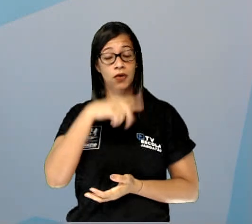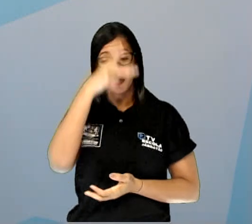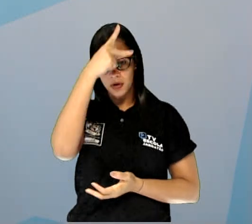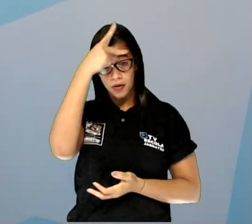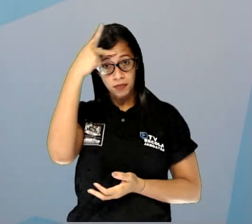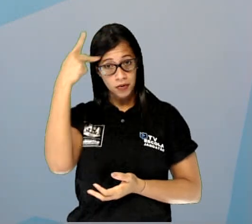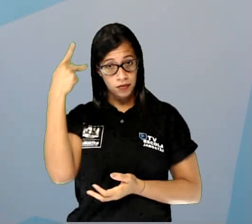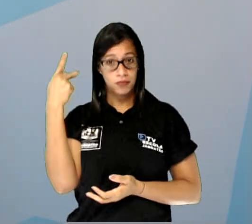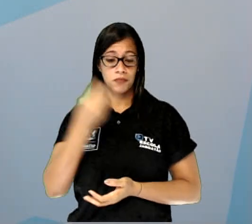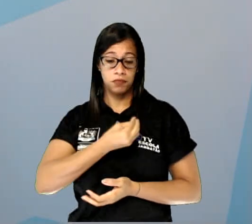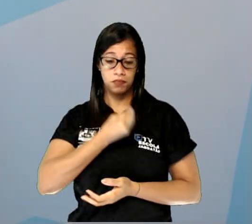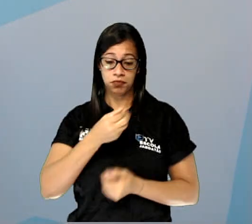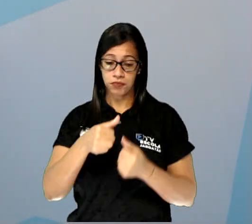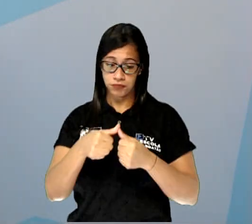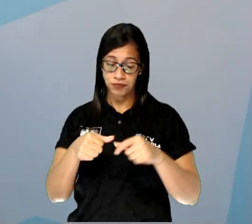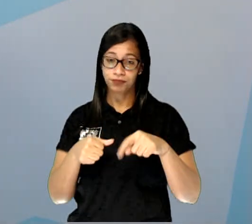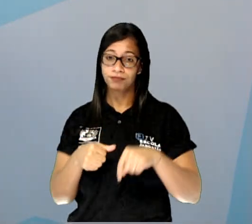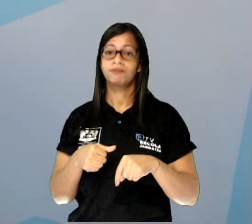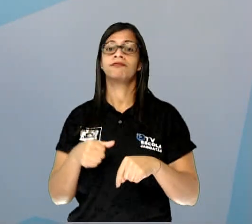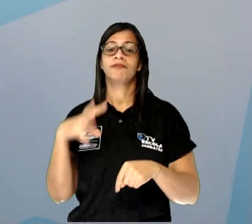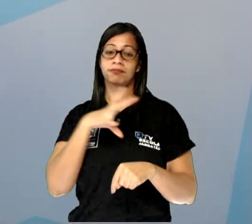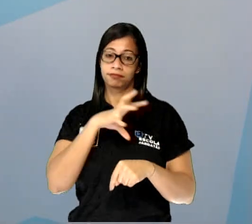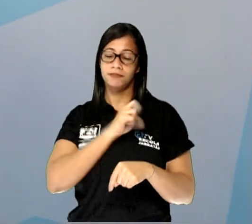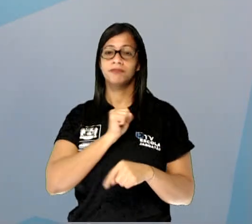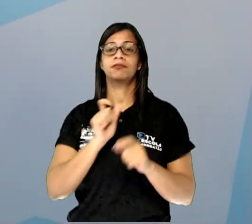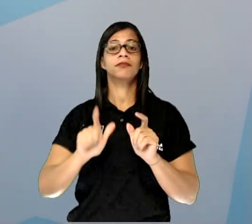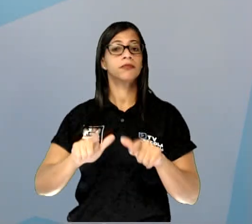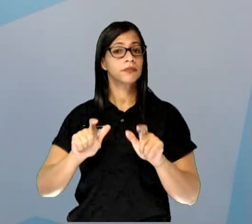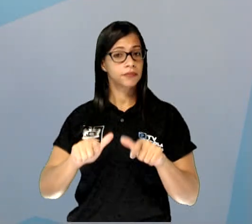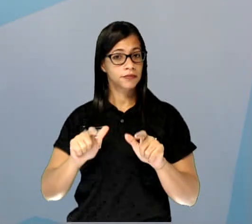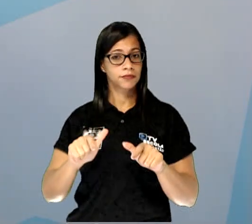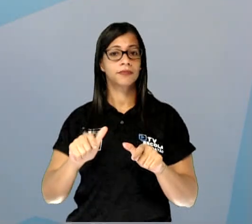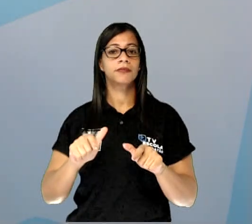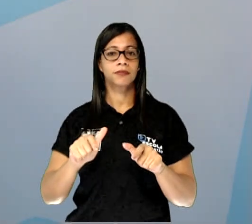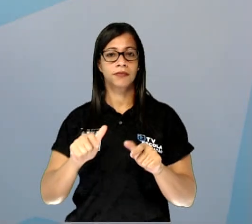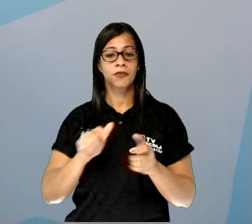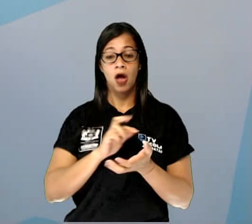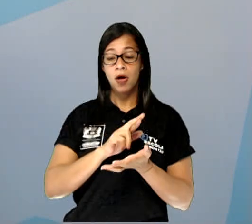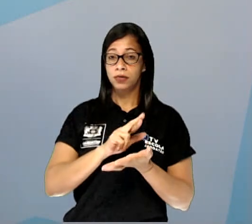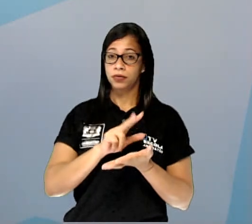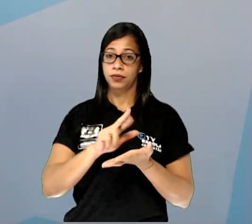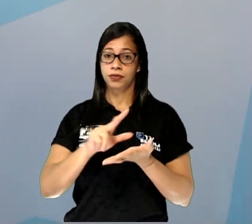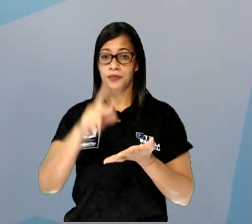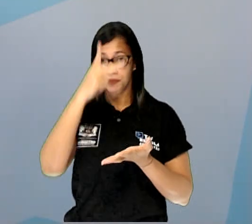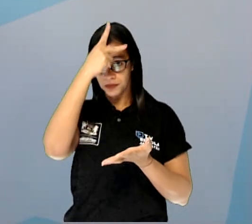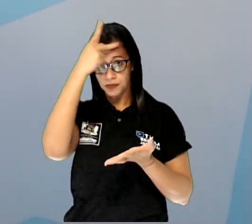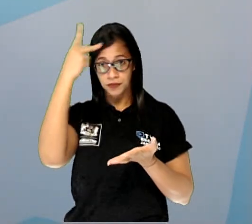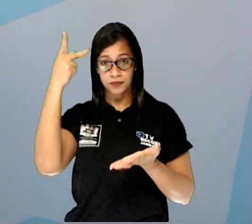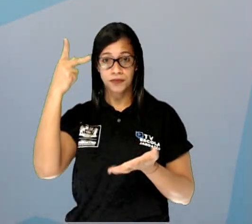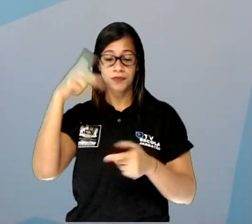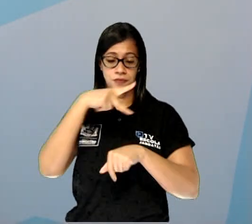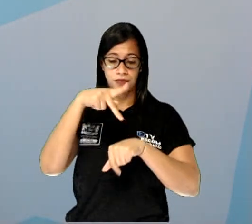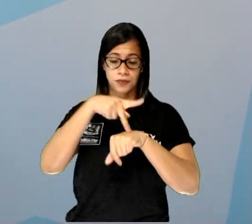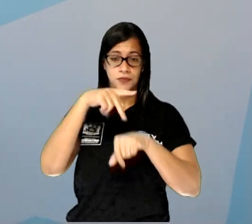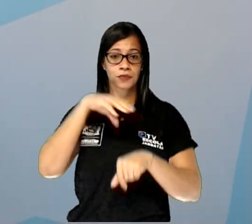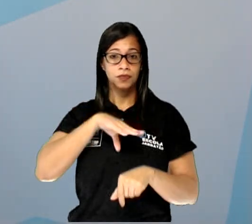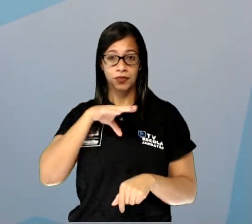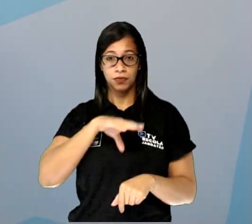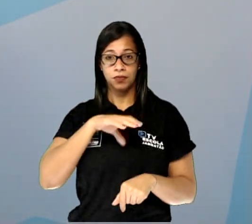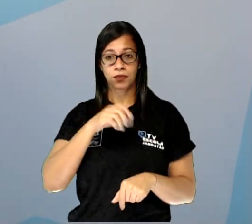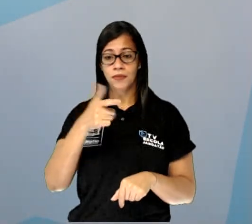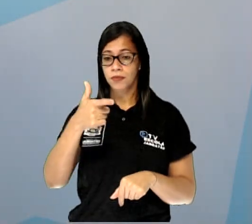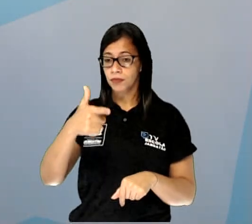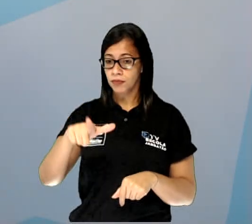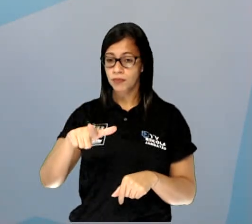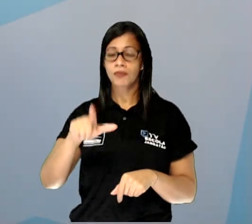e amavam essa terra. Muitos portugueses e outros já portugueses nascidos aqui. Bom, essa presença